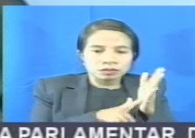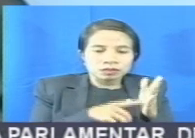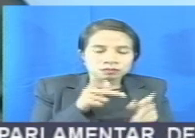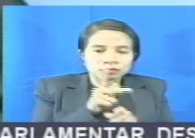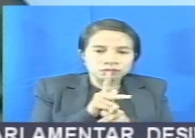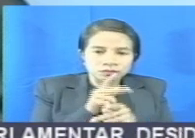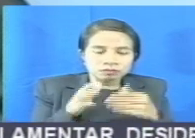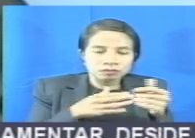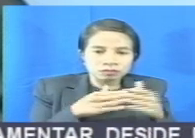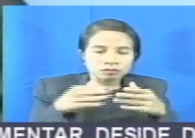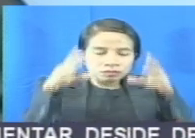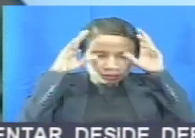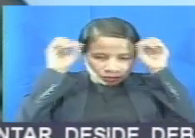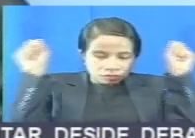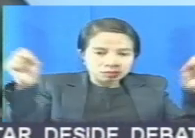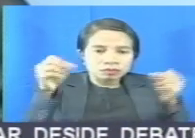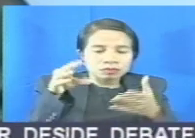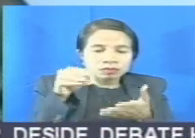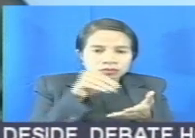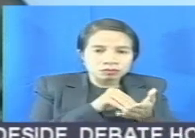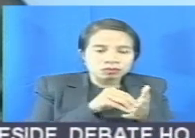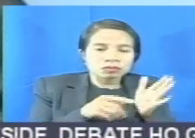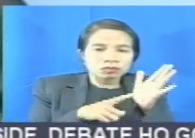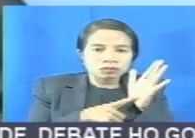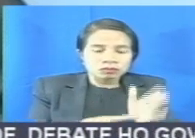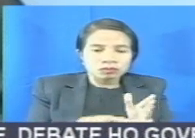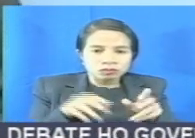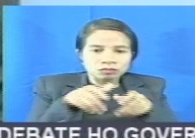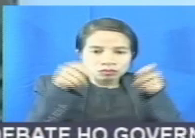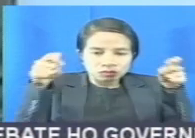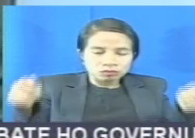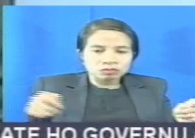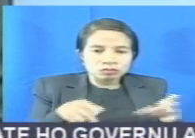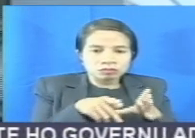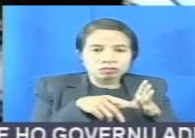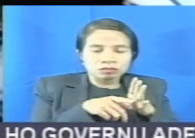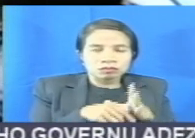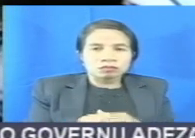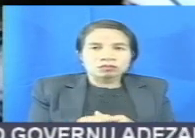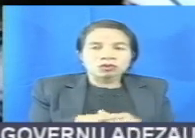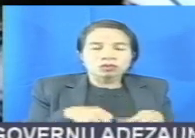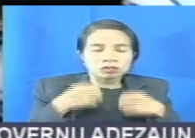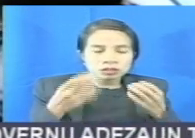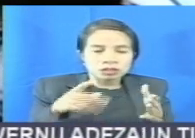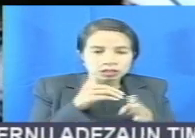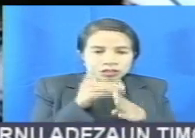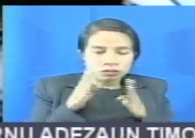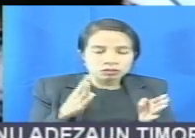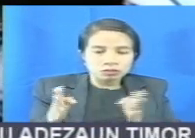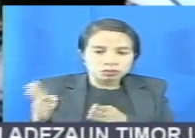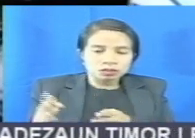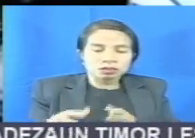Maka, presidente da República, promulga ona no publica ona e a jornal da pública. E o subdiretor, a preparação, a lei Nebe